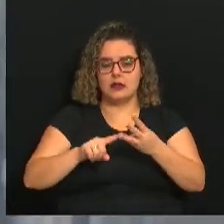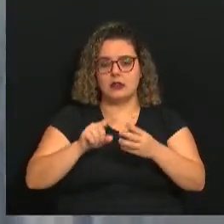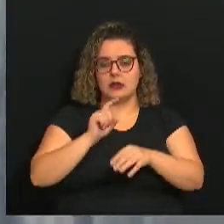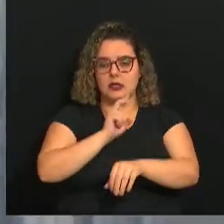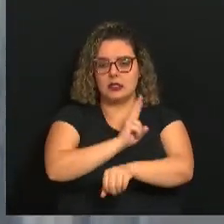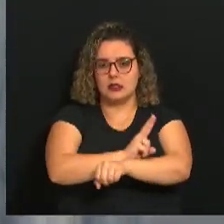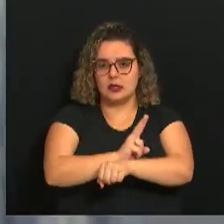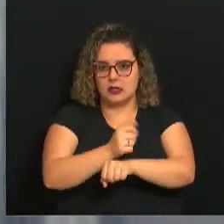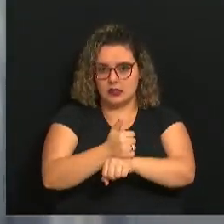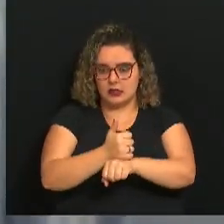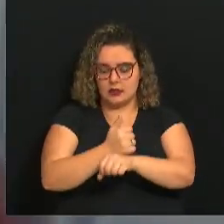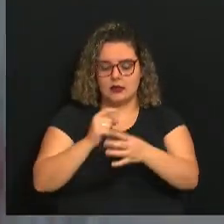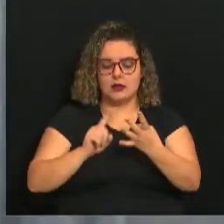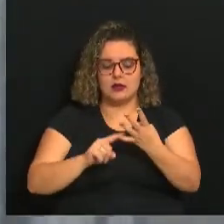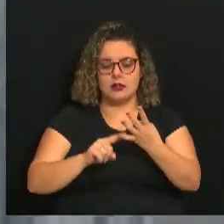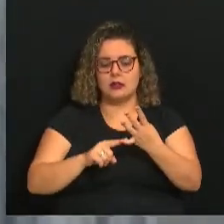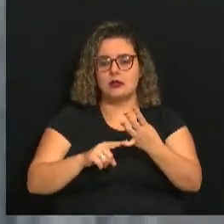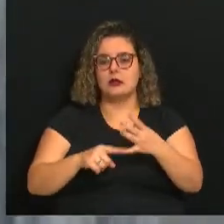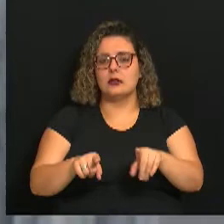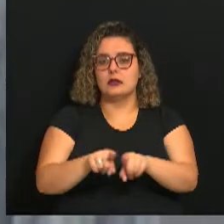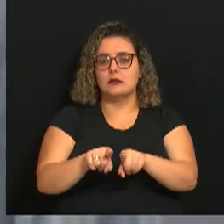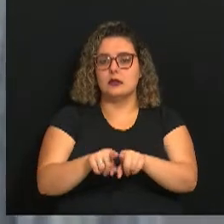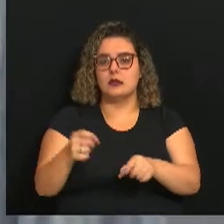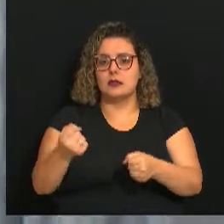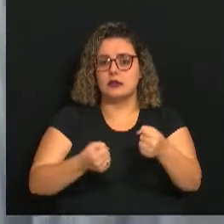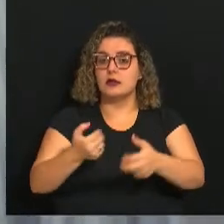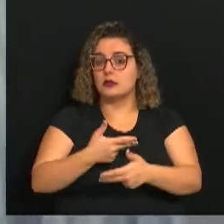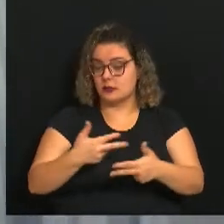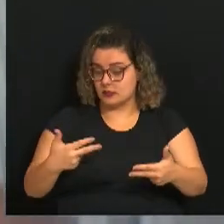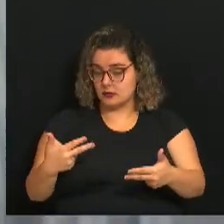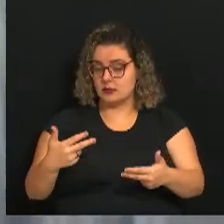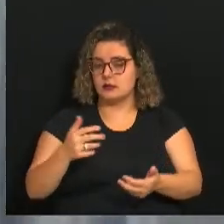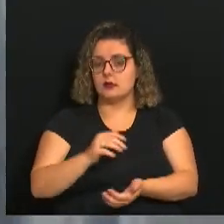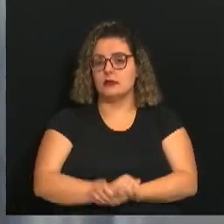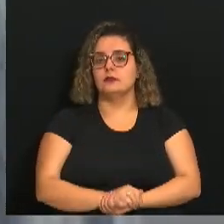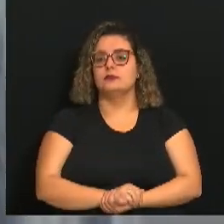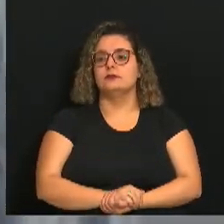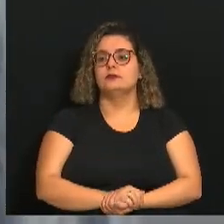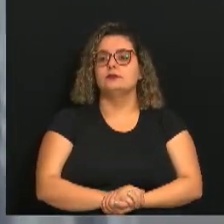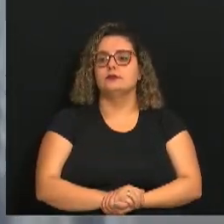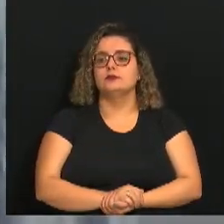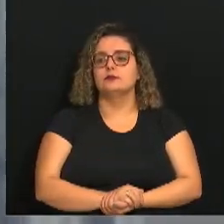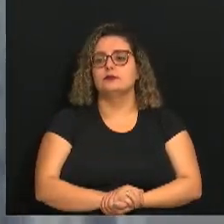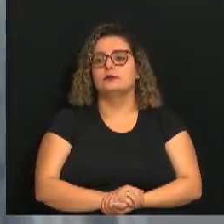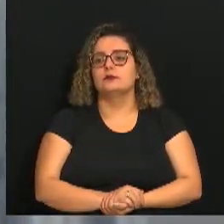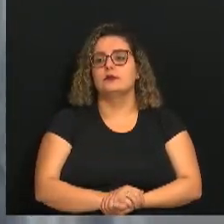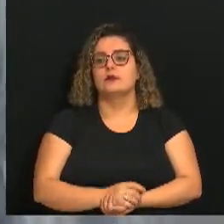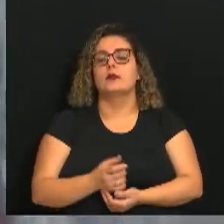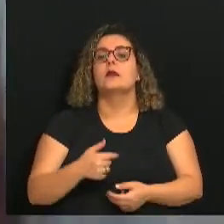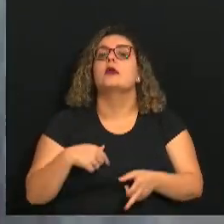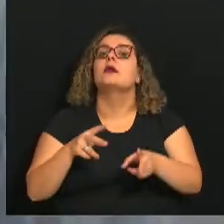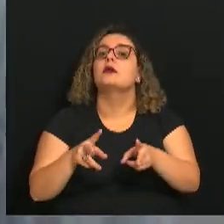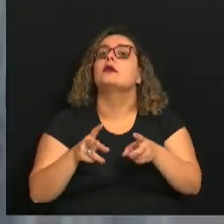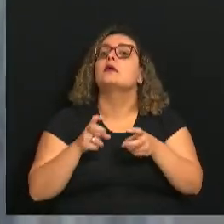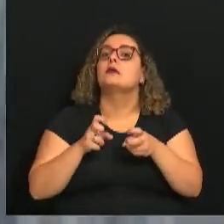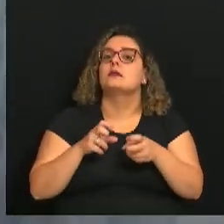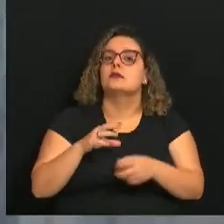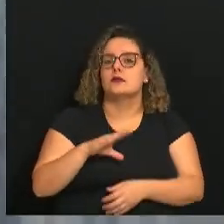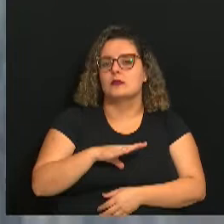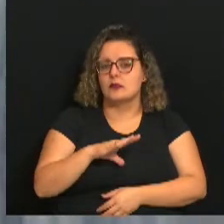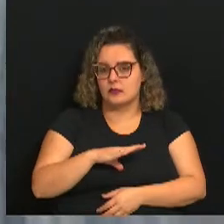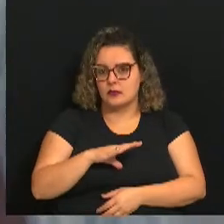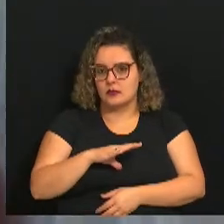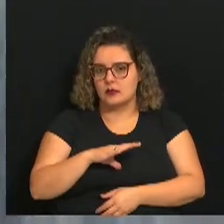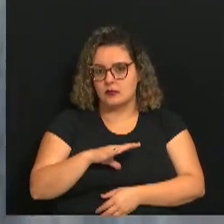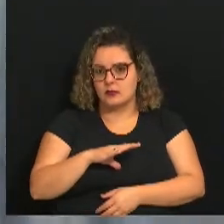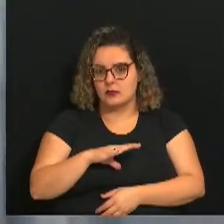das cuidadoras. Eu estou dando esse exemplo para dizer o seguinte: eu tenho visto em alguns municípios um esforço